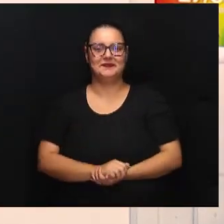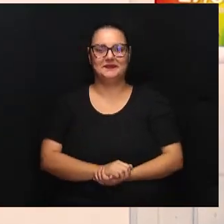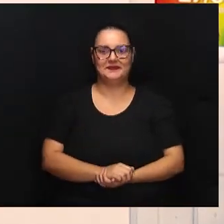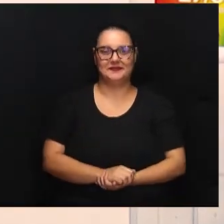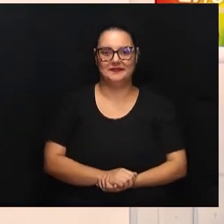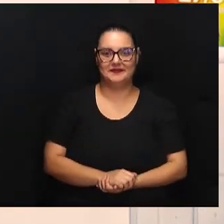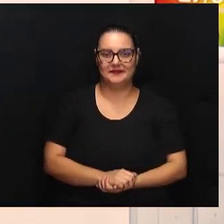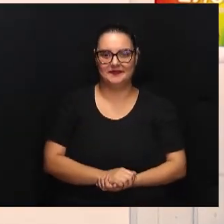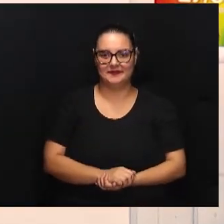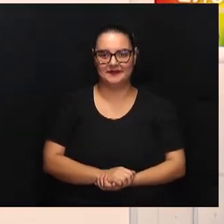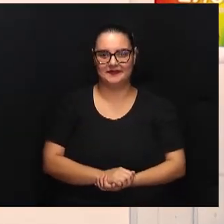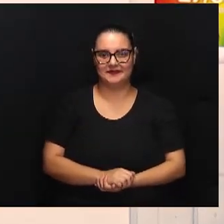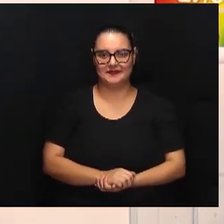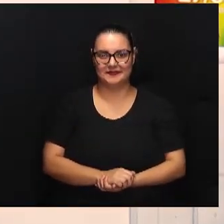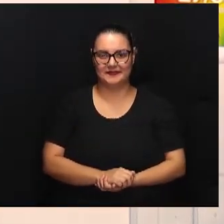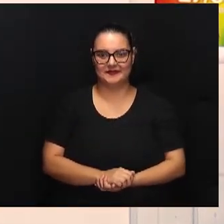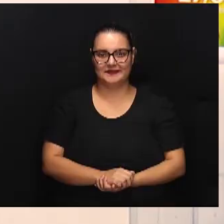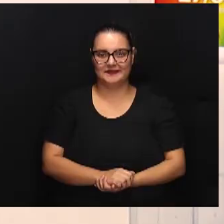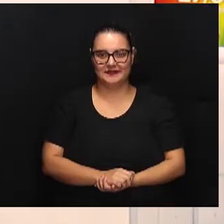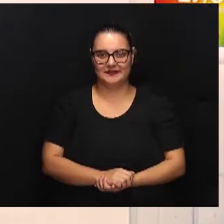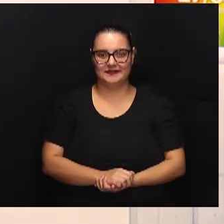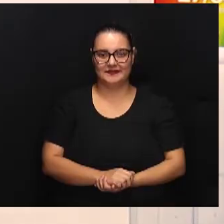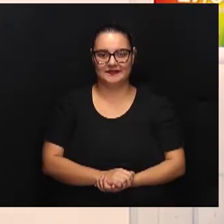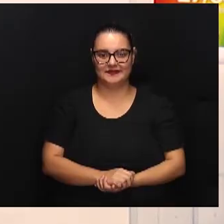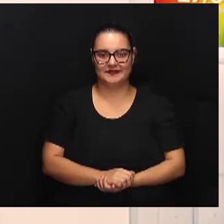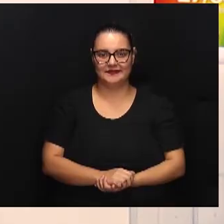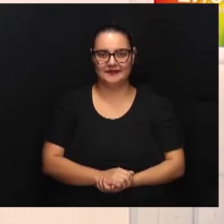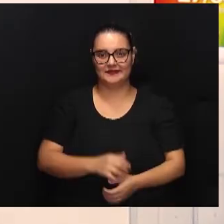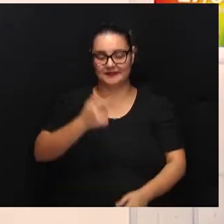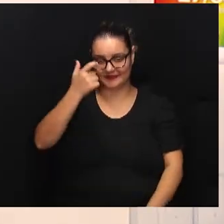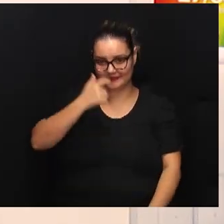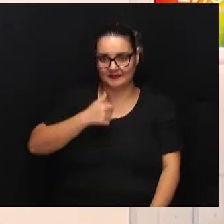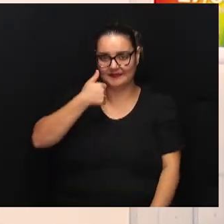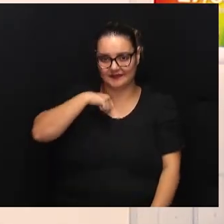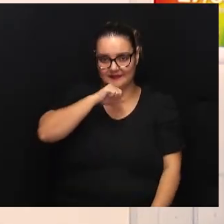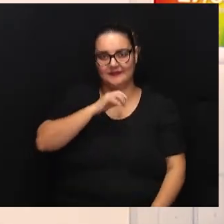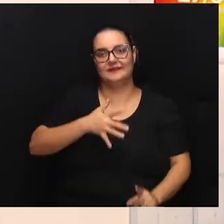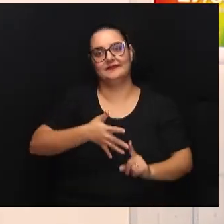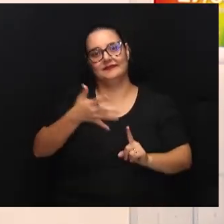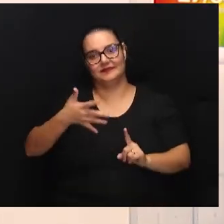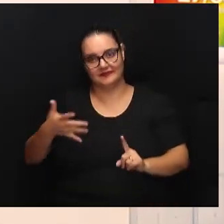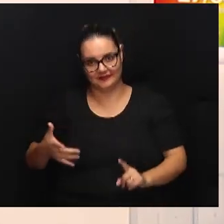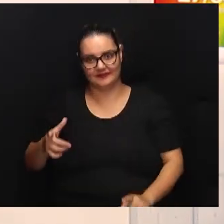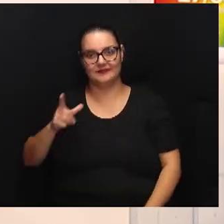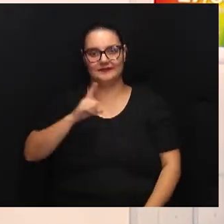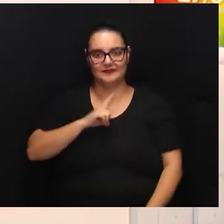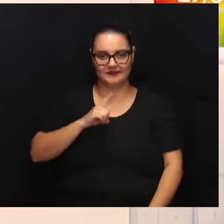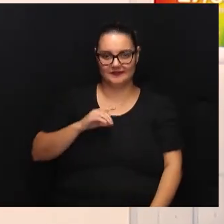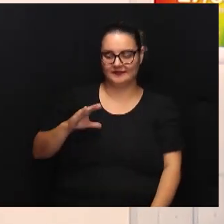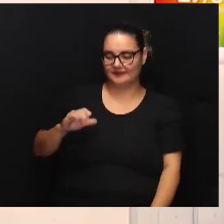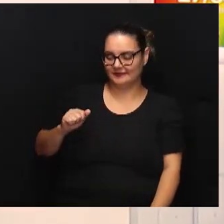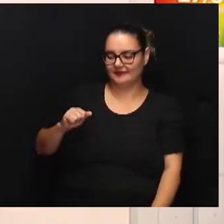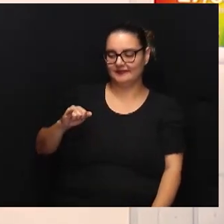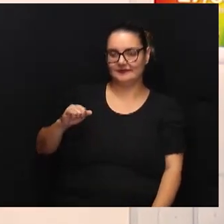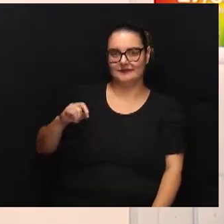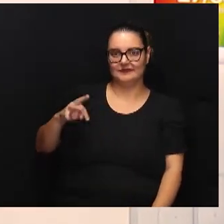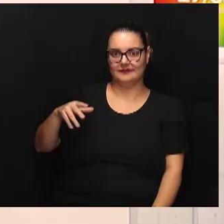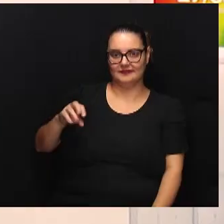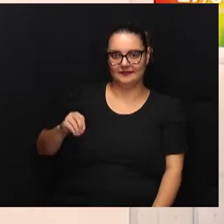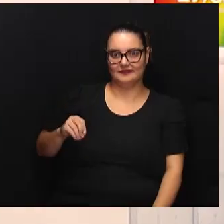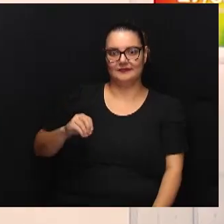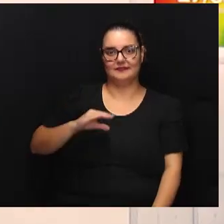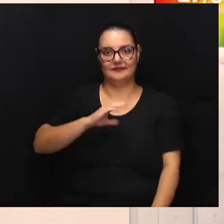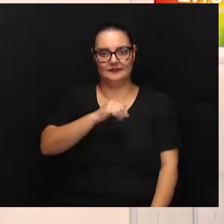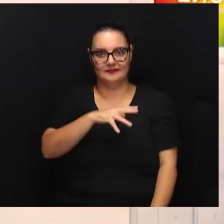Eu sou uma mãe LGBT, tenho o Caetano e a Camila. O Caetano é bi, a Camila é uma menina